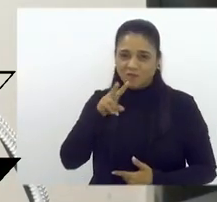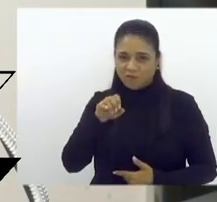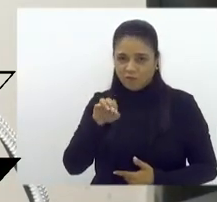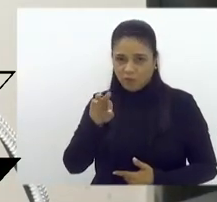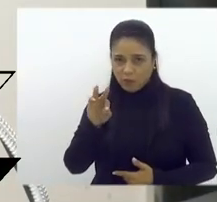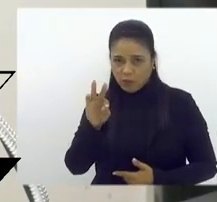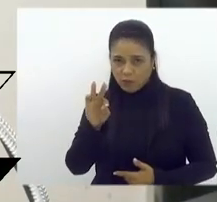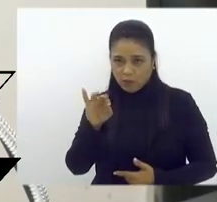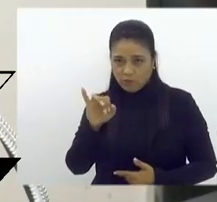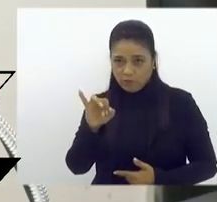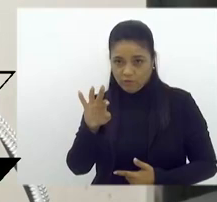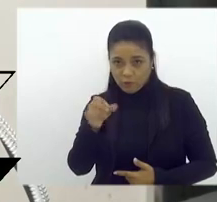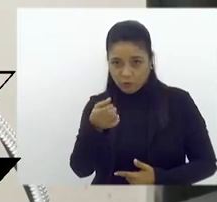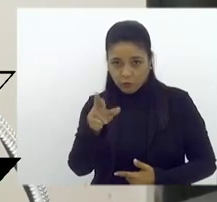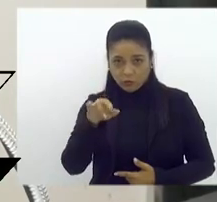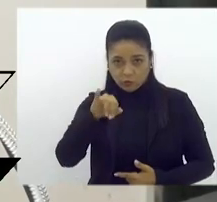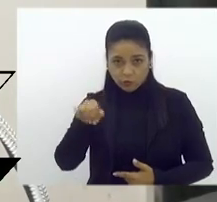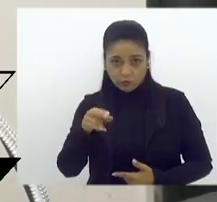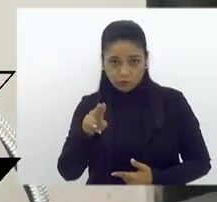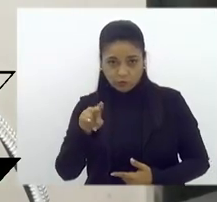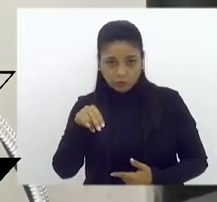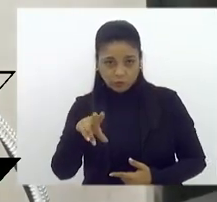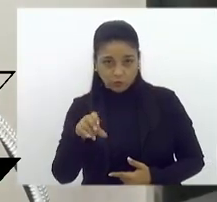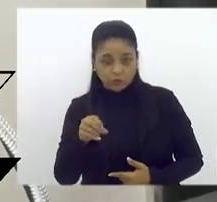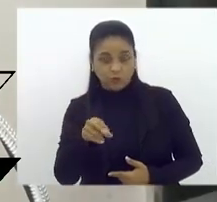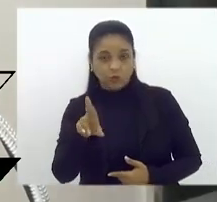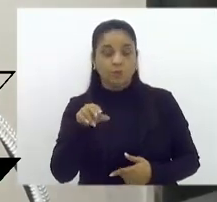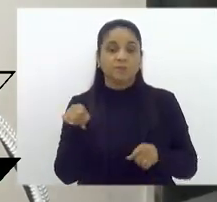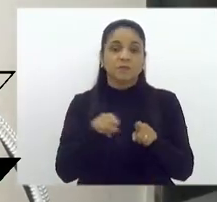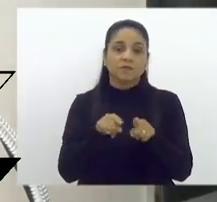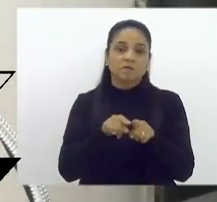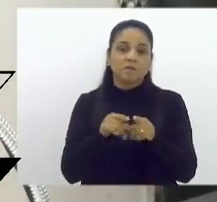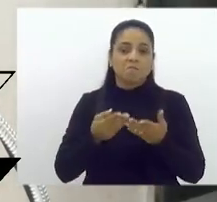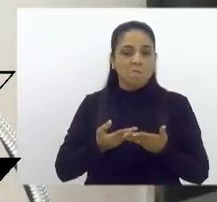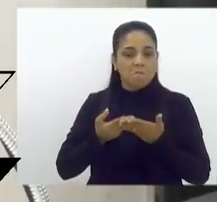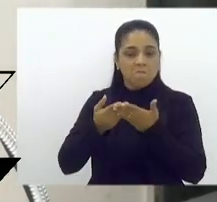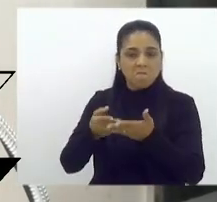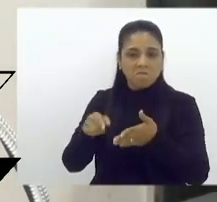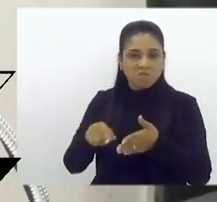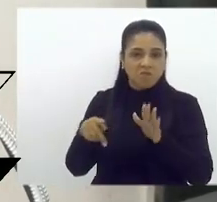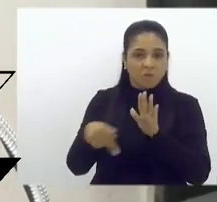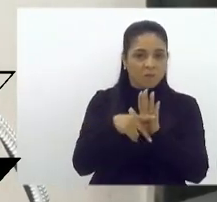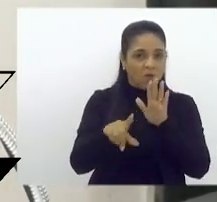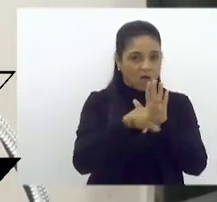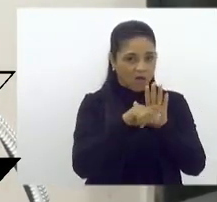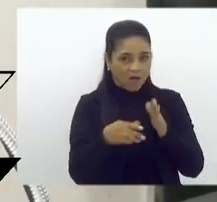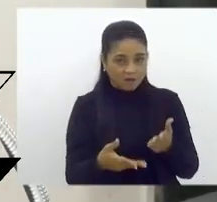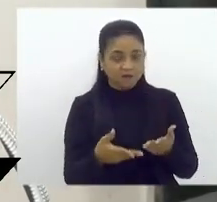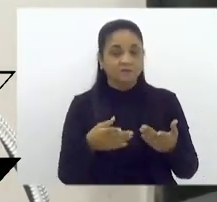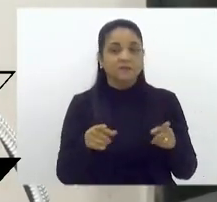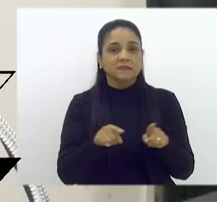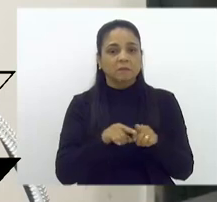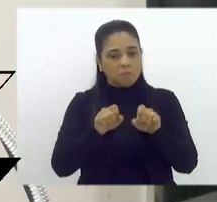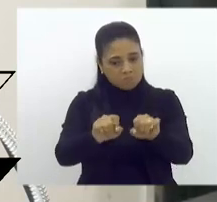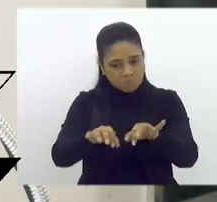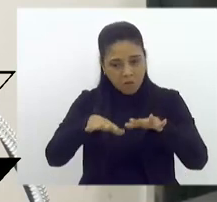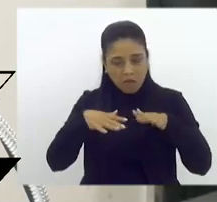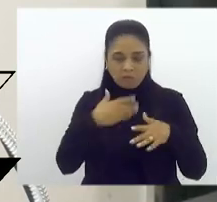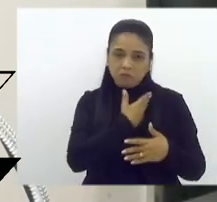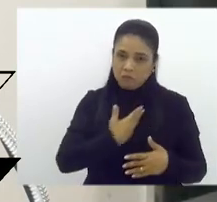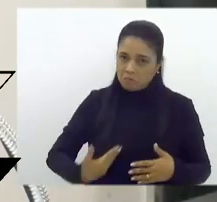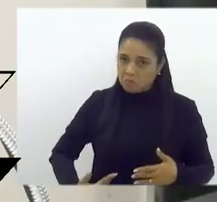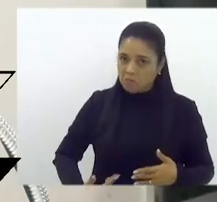iniciativa, mas pela diligência na tramitação do projeto na Casa e pela grande audiência pública que Vossa